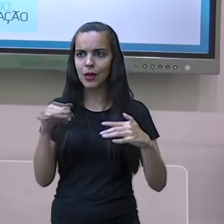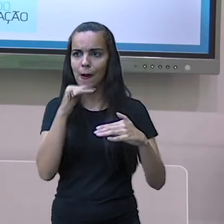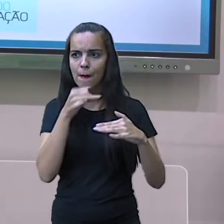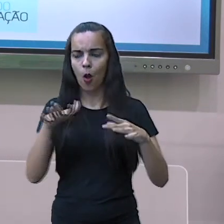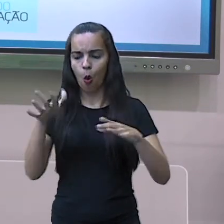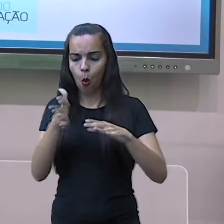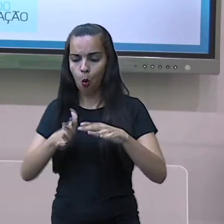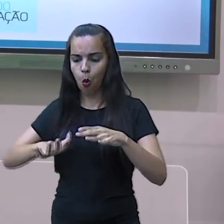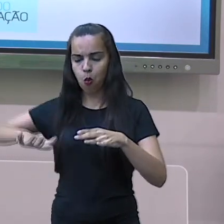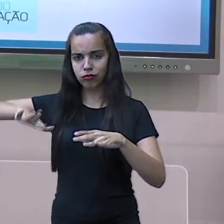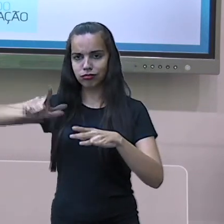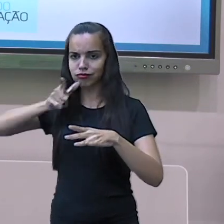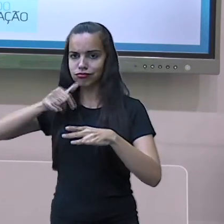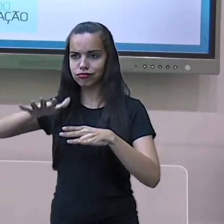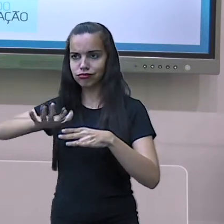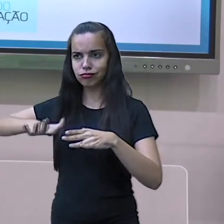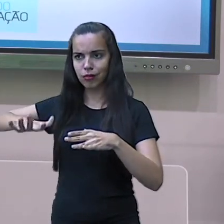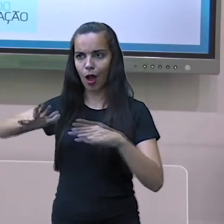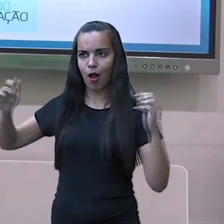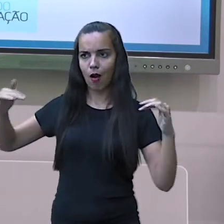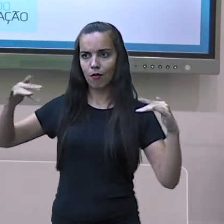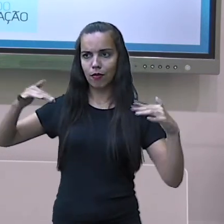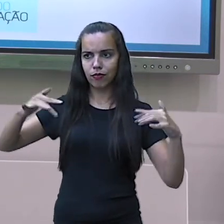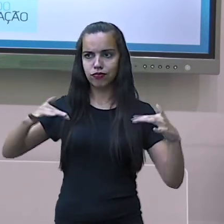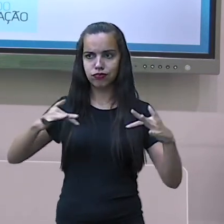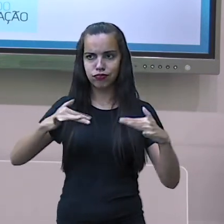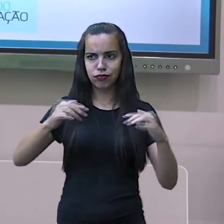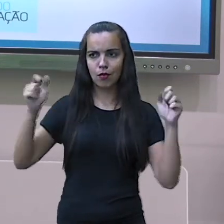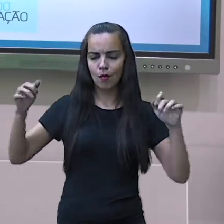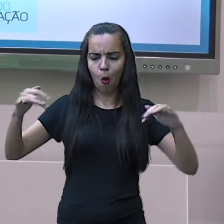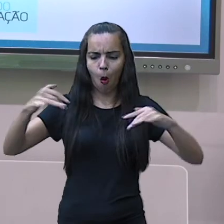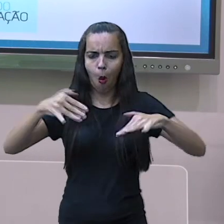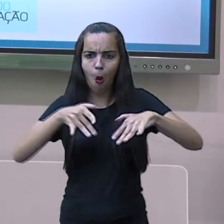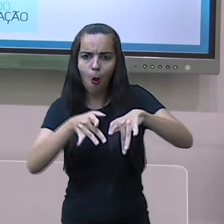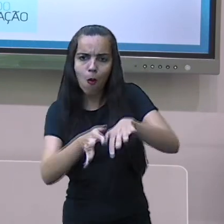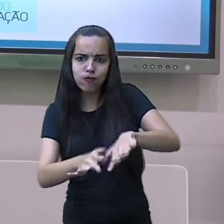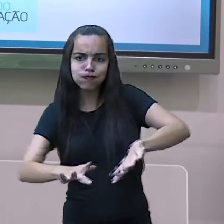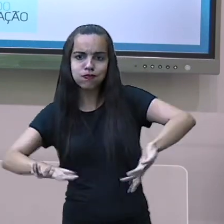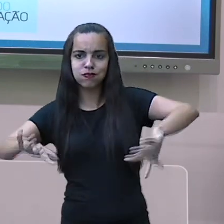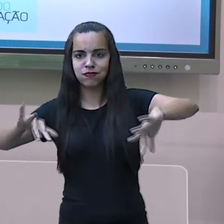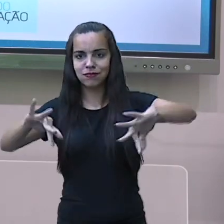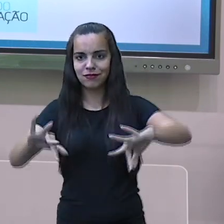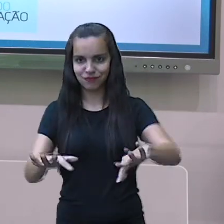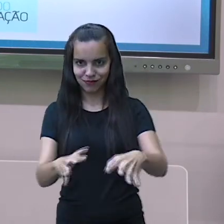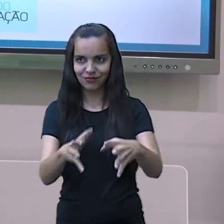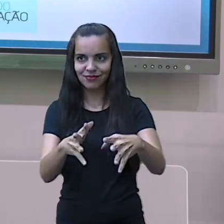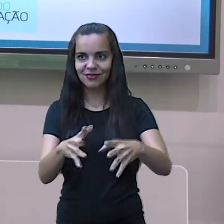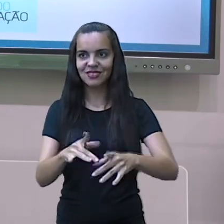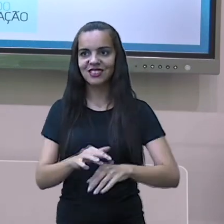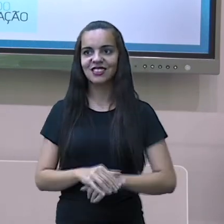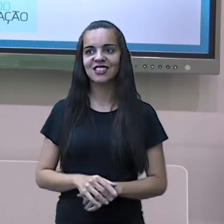leito, que é a caixa do rio, e nesse caso aqui, a nossa foz é em forma de